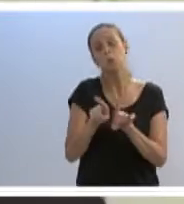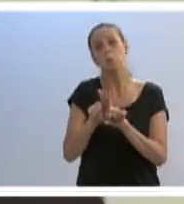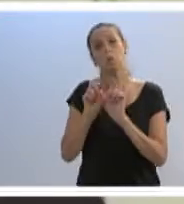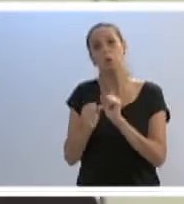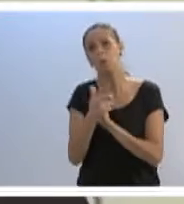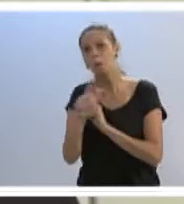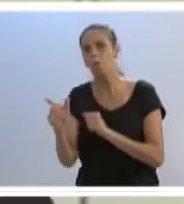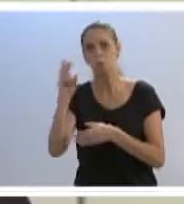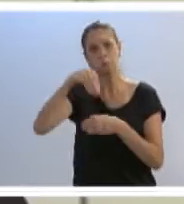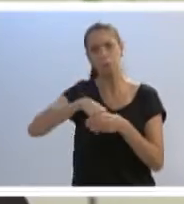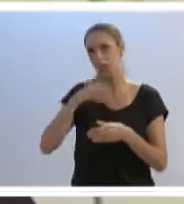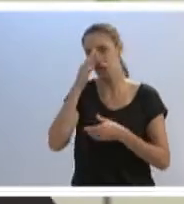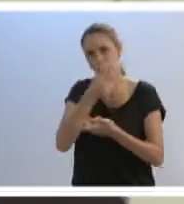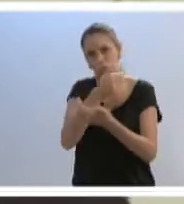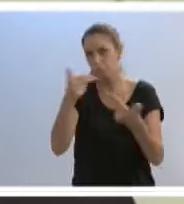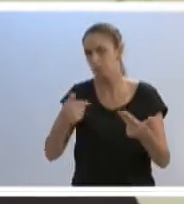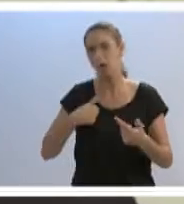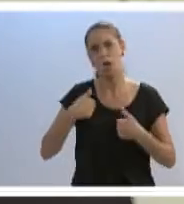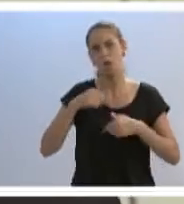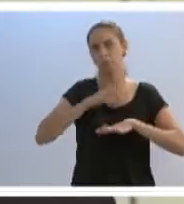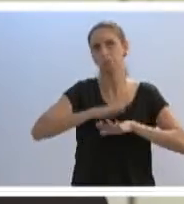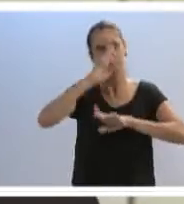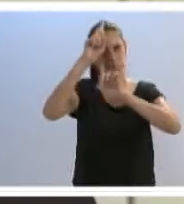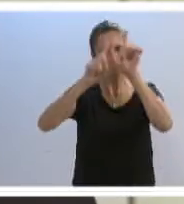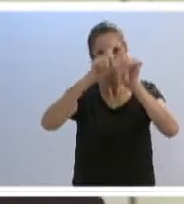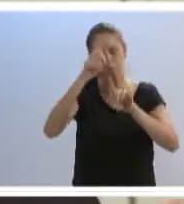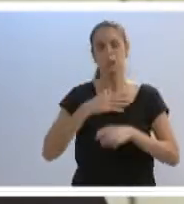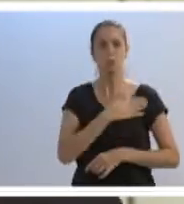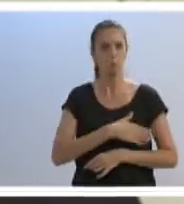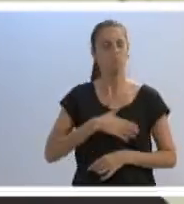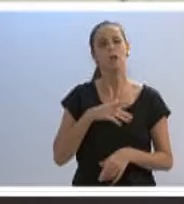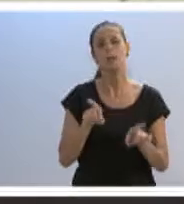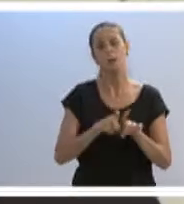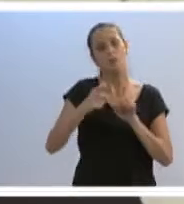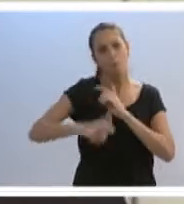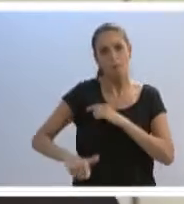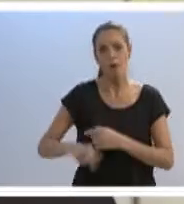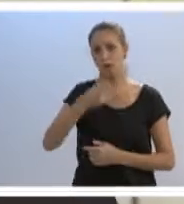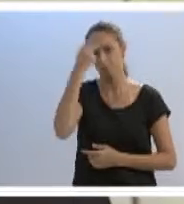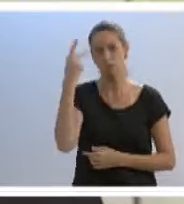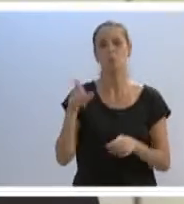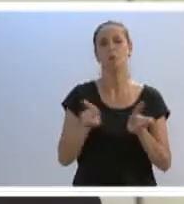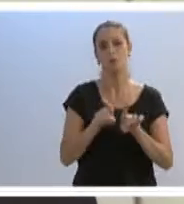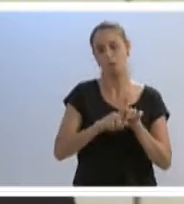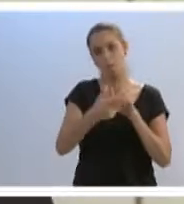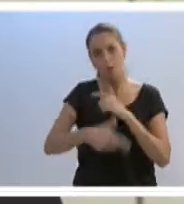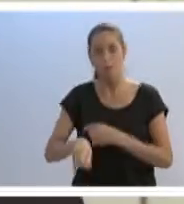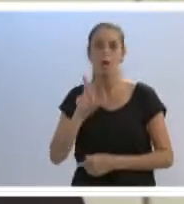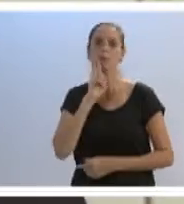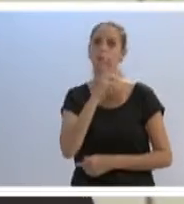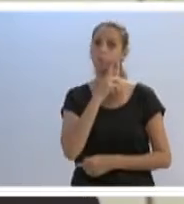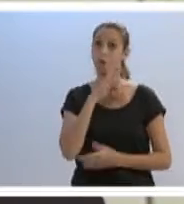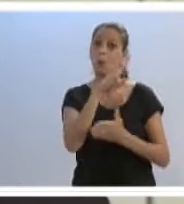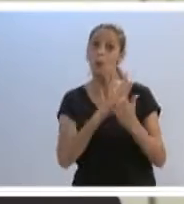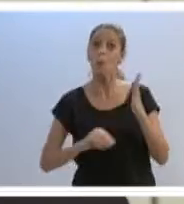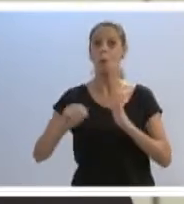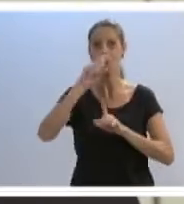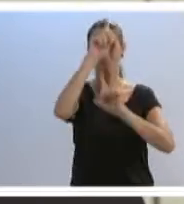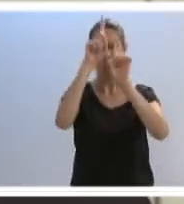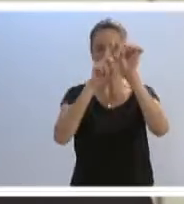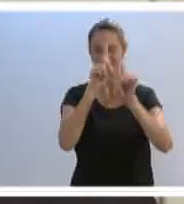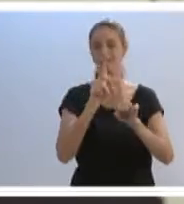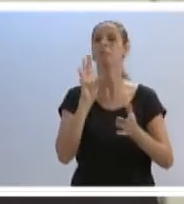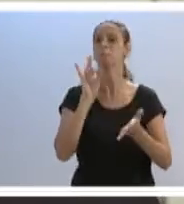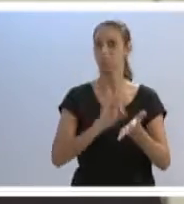algo que tu use a criatividade. E gostaria que outras pessoas, outros restaurantes também usassem essa ideia e